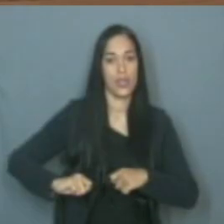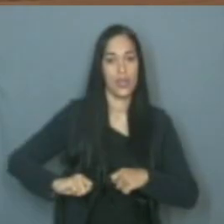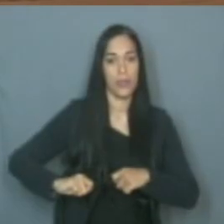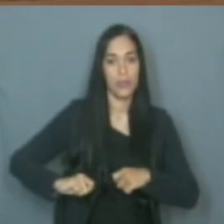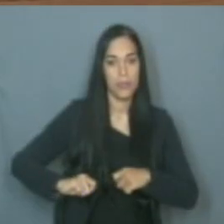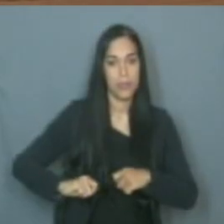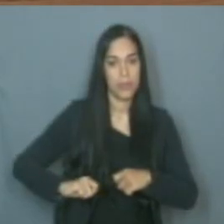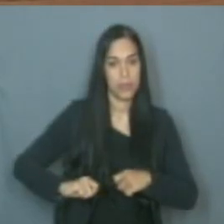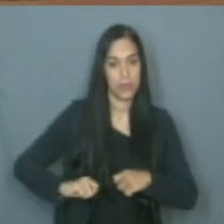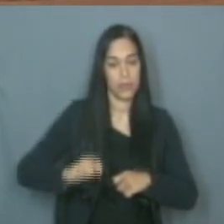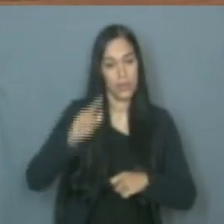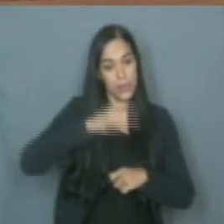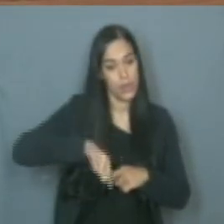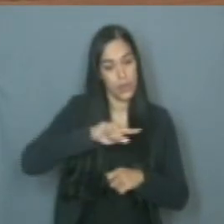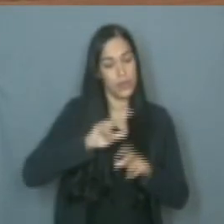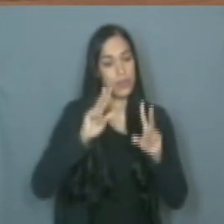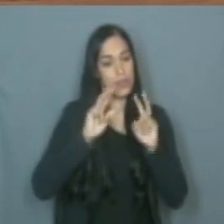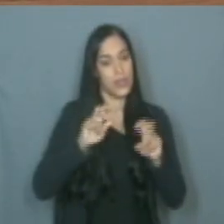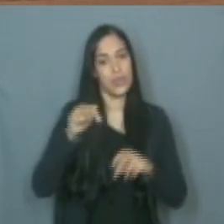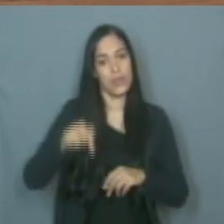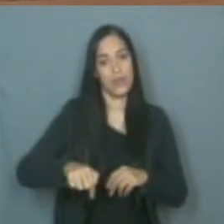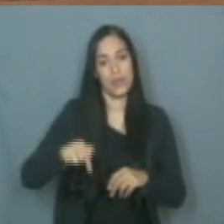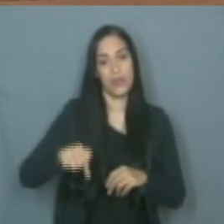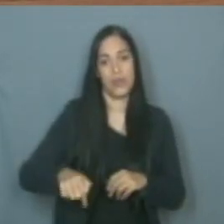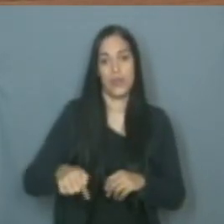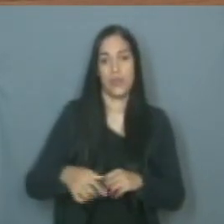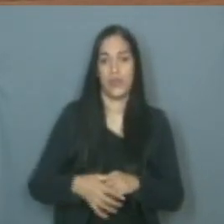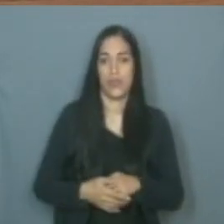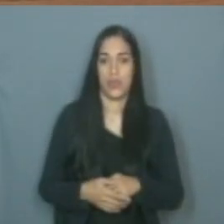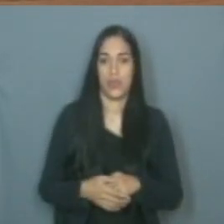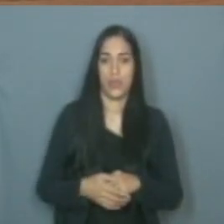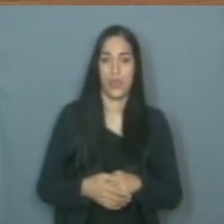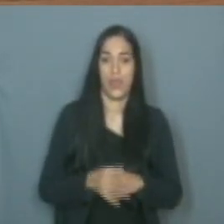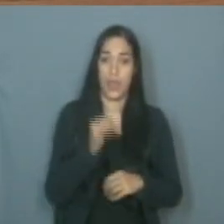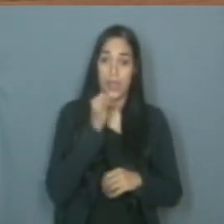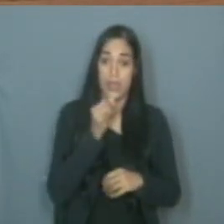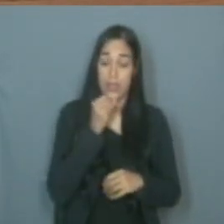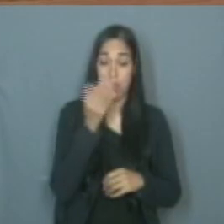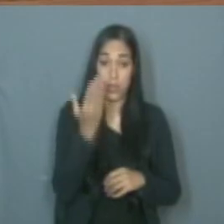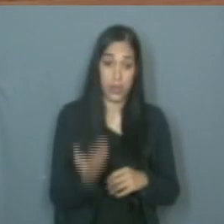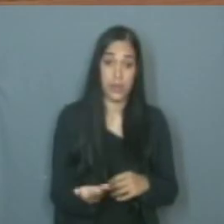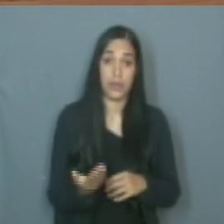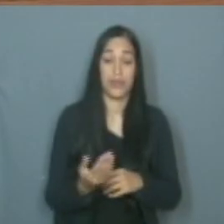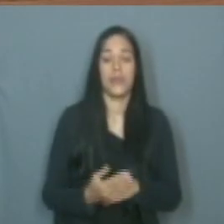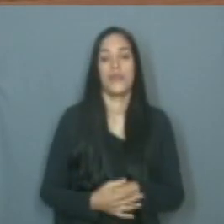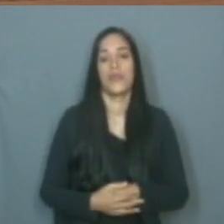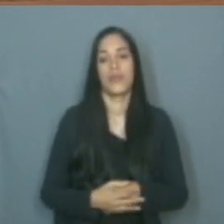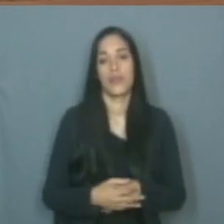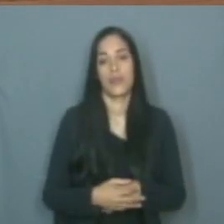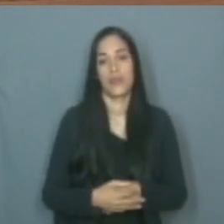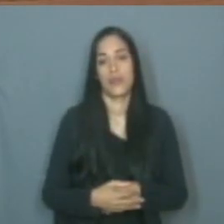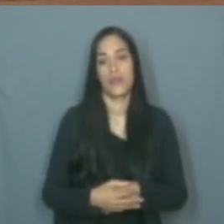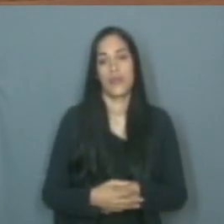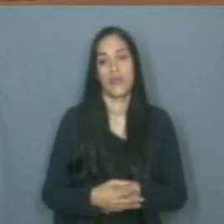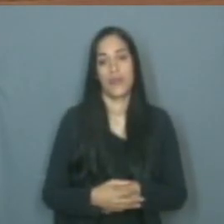o que vocês acabaram de ver aqui. Estou citando esse exemplo porque é o mais próximo.